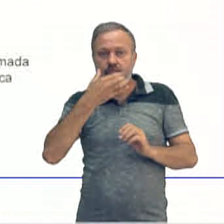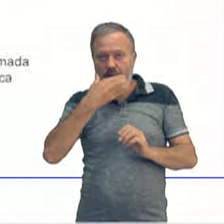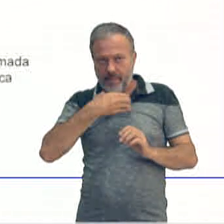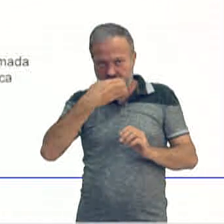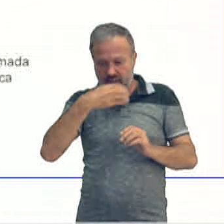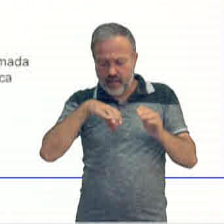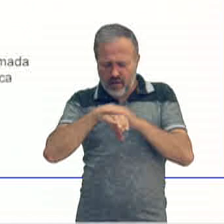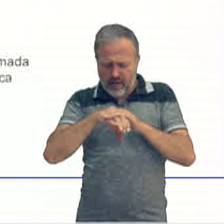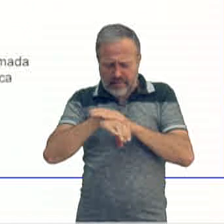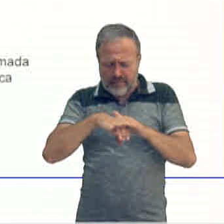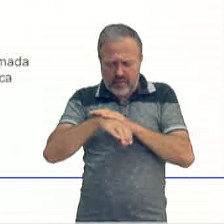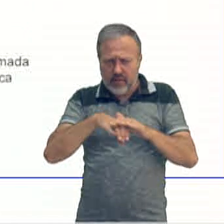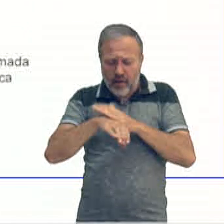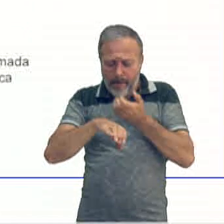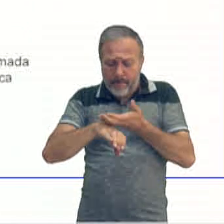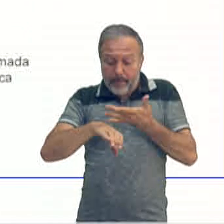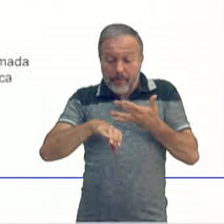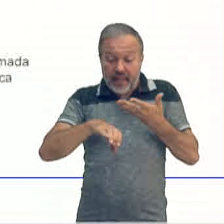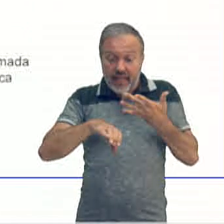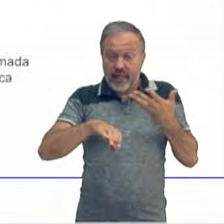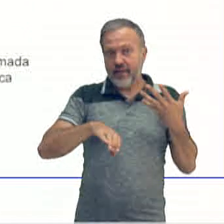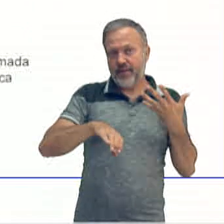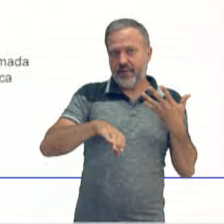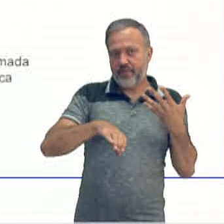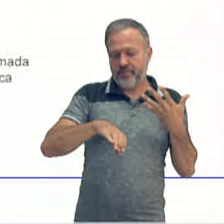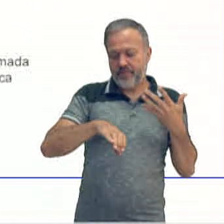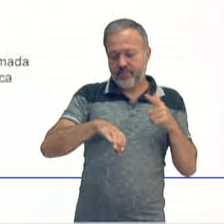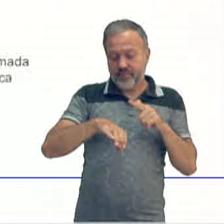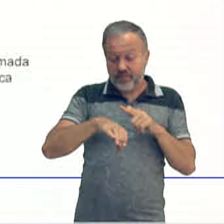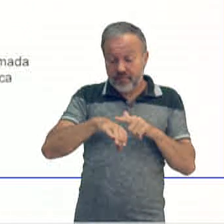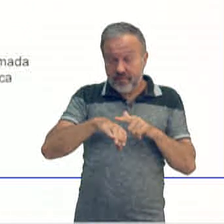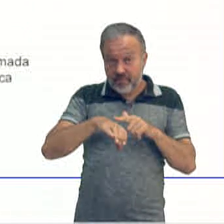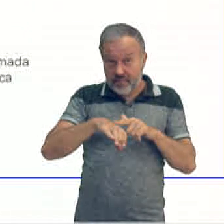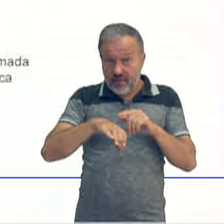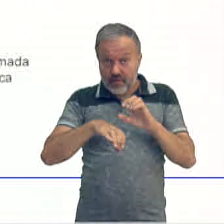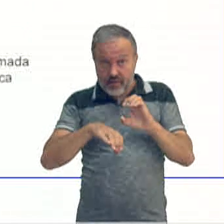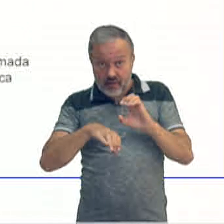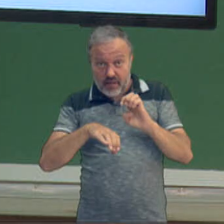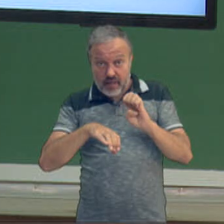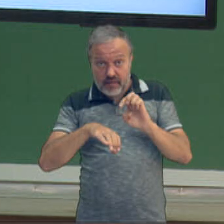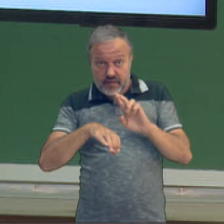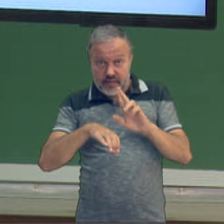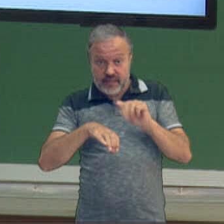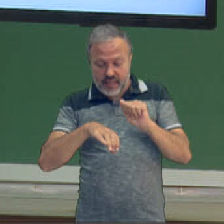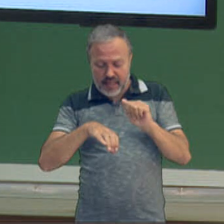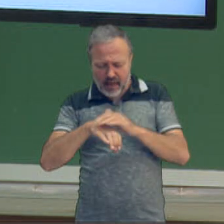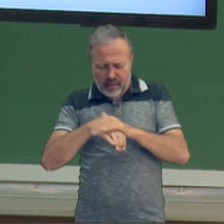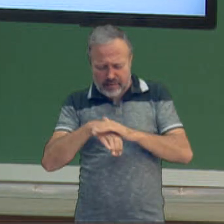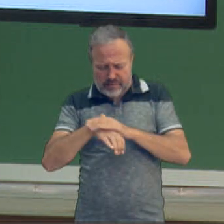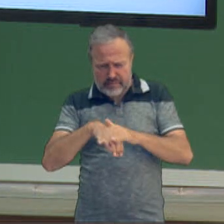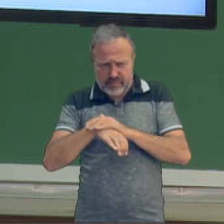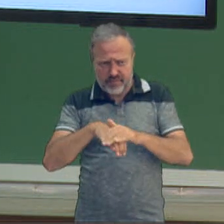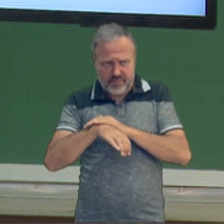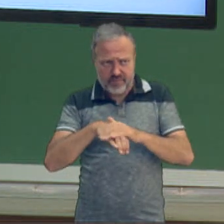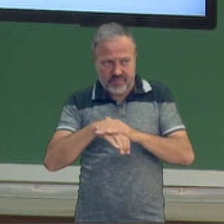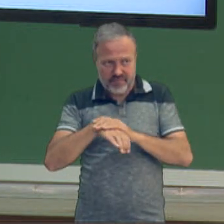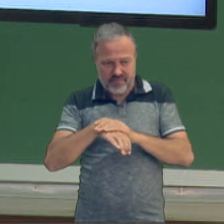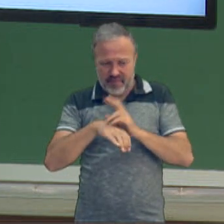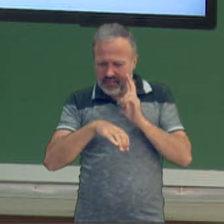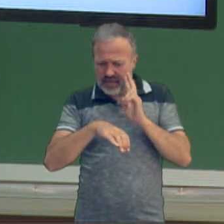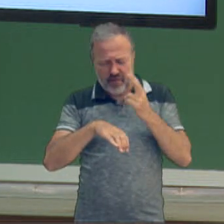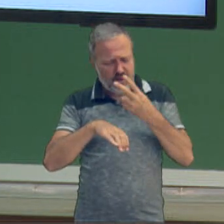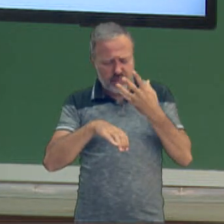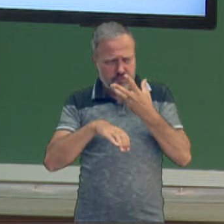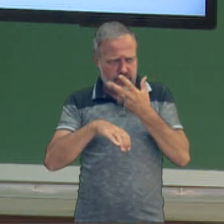várias plantas que têm as folhas, principalmente plantas de locais frios, que você pega e se você é brilhosa, esse